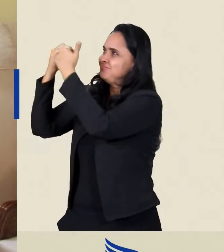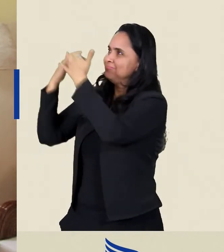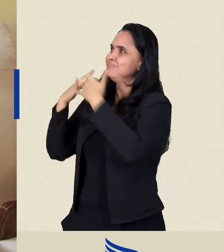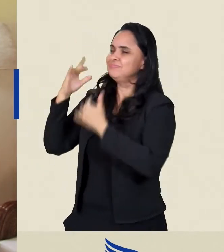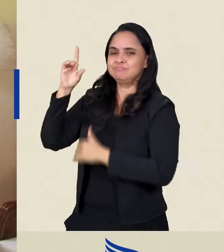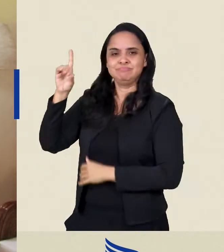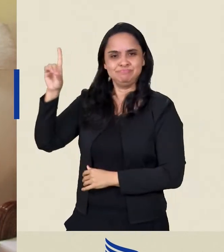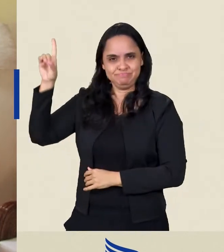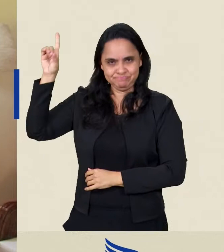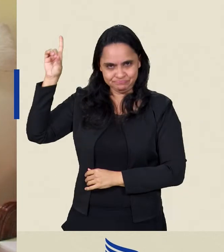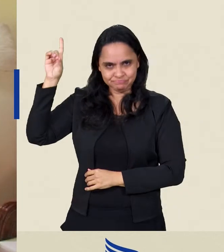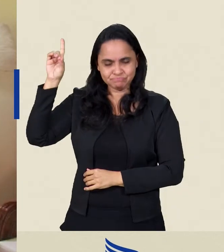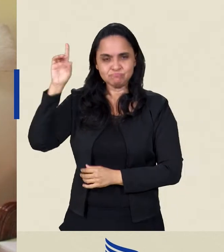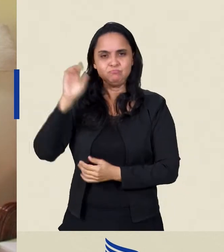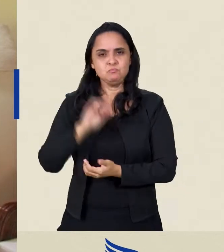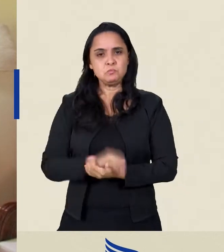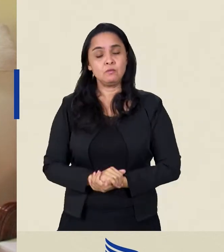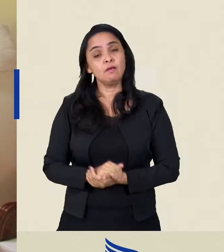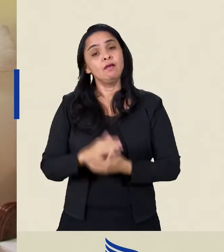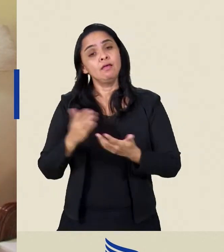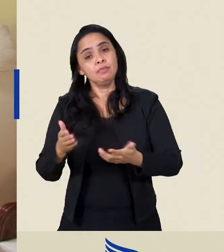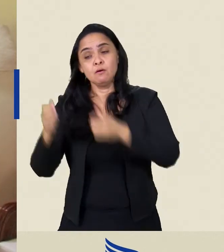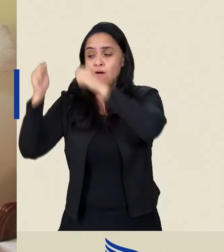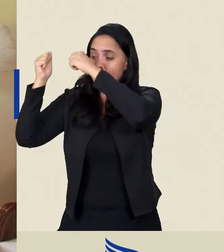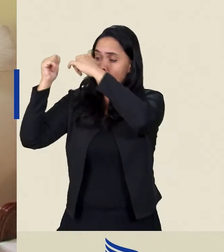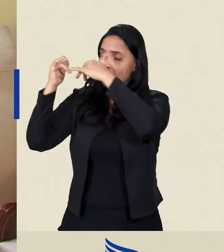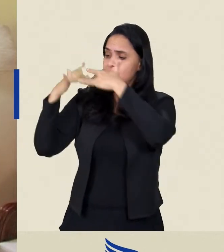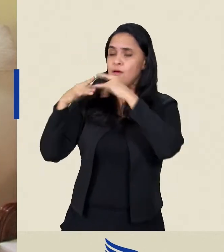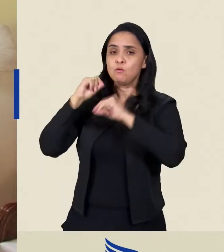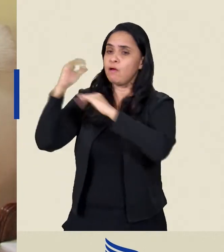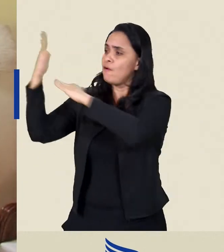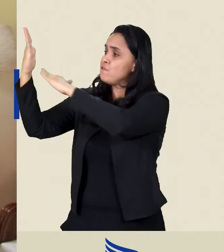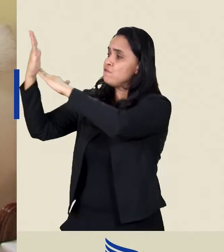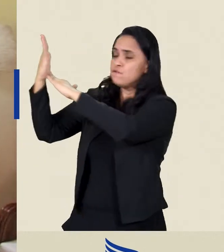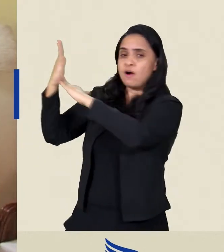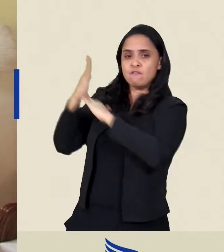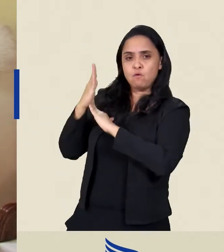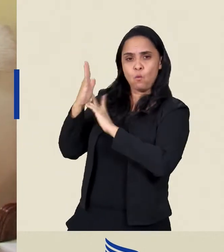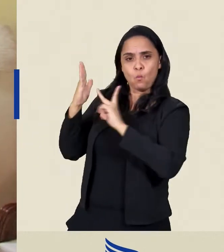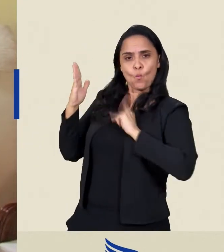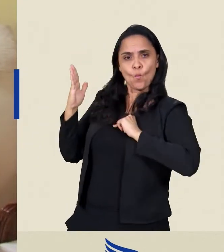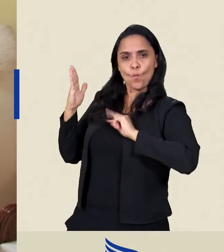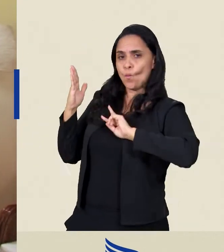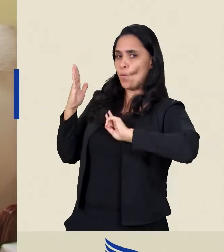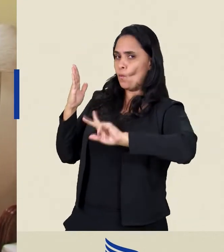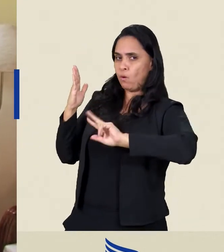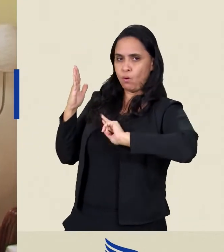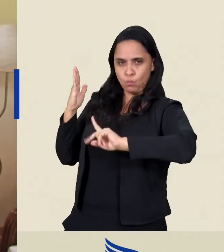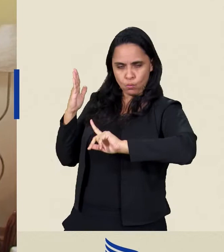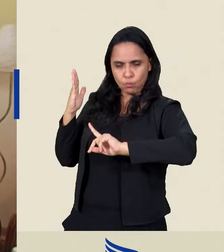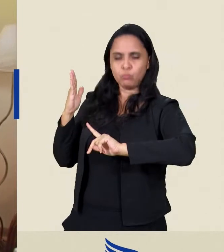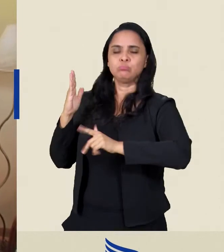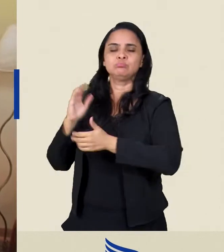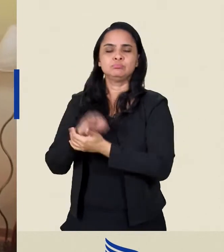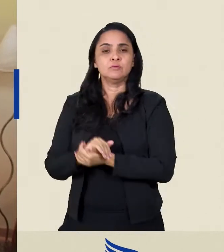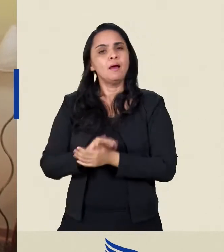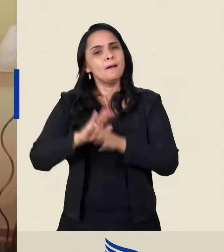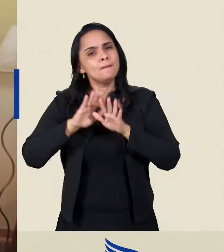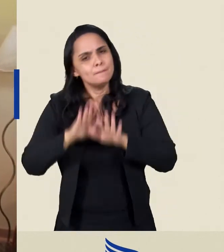Bem, graça, como já mencionamos, é favor imerecido. Mas a segunda parte que tem